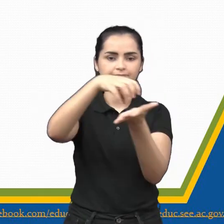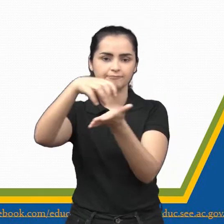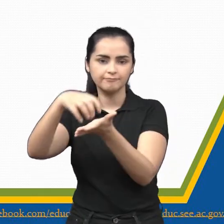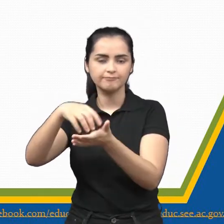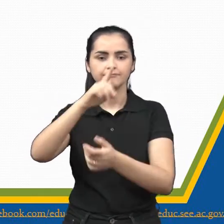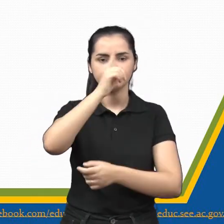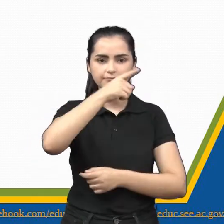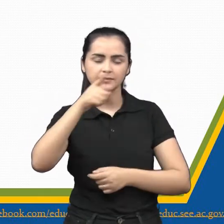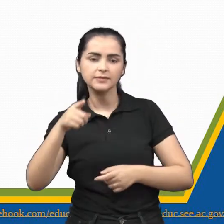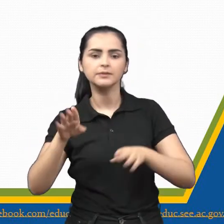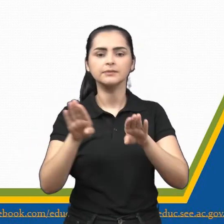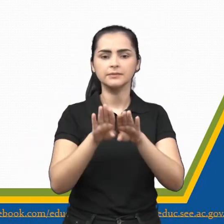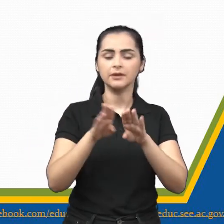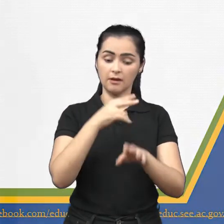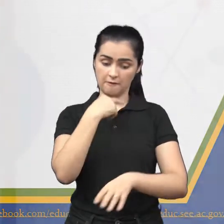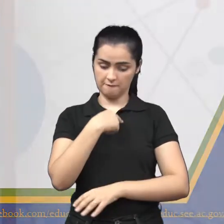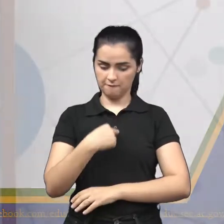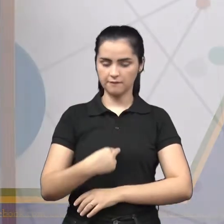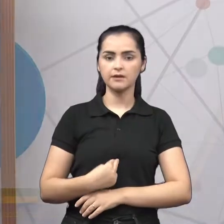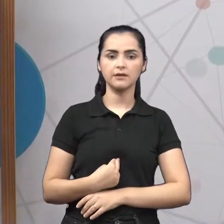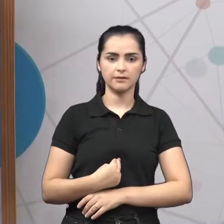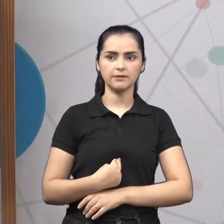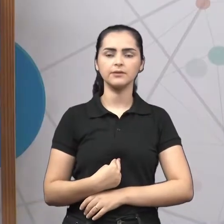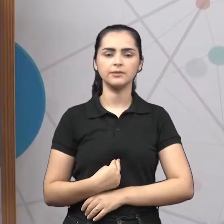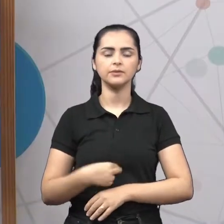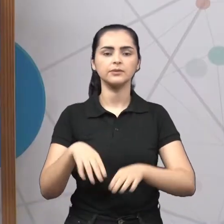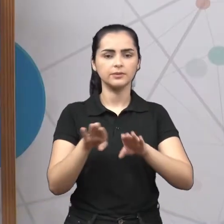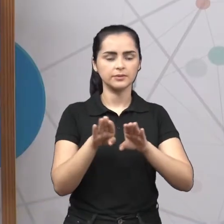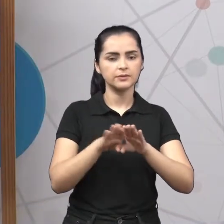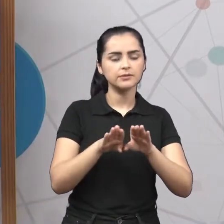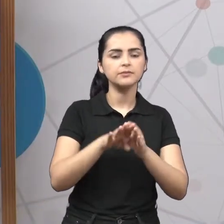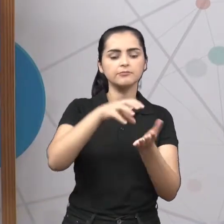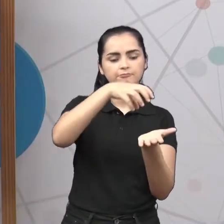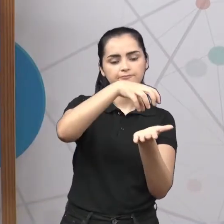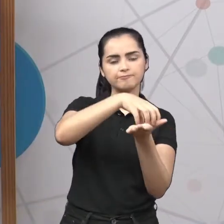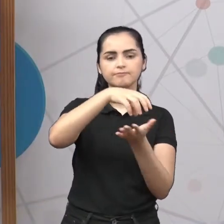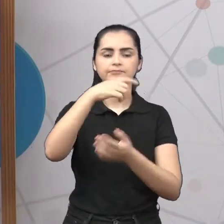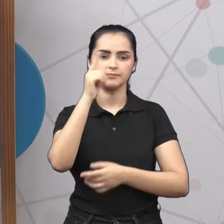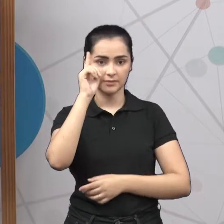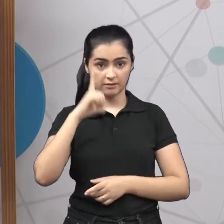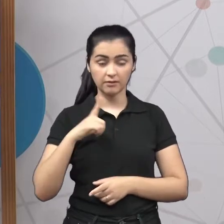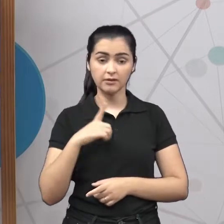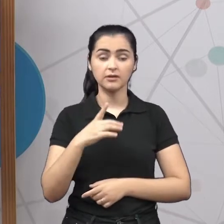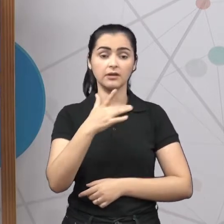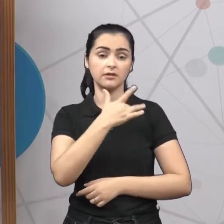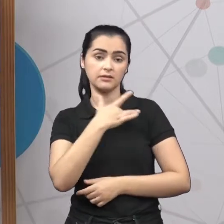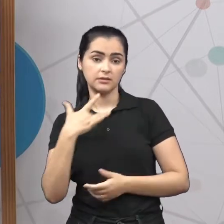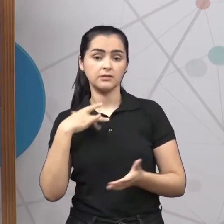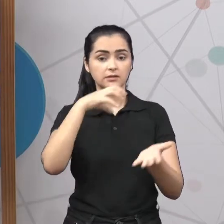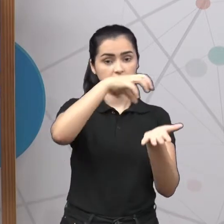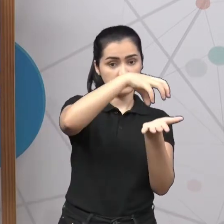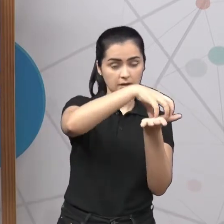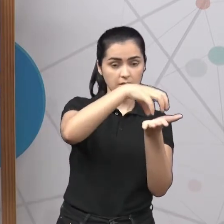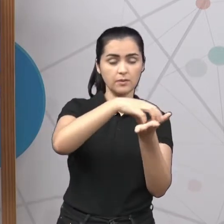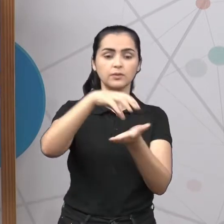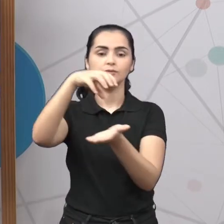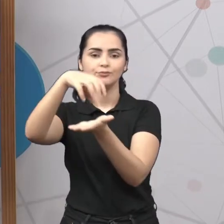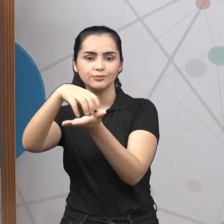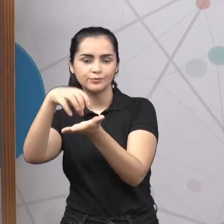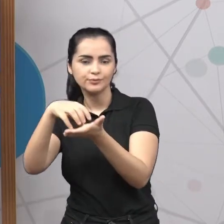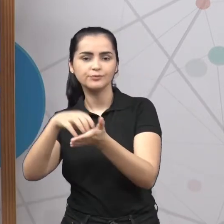vereadores. Sabia? Ó, os secretários e os vereadores. Existe o secretário de saúde, o